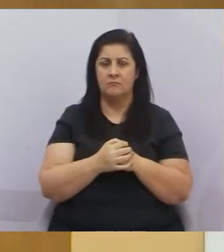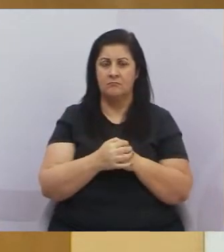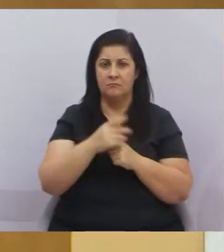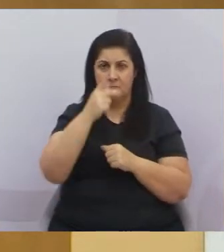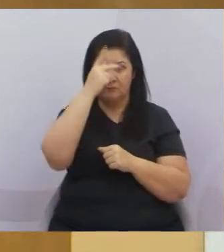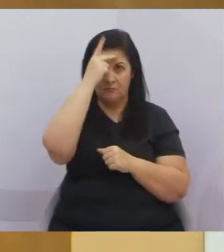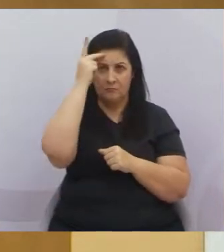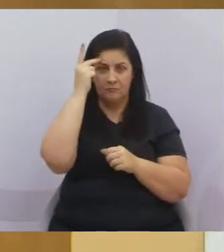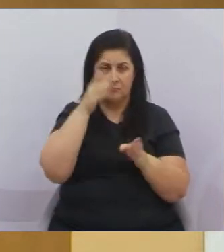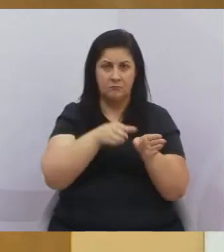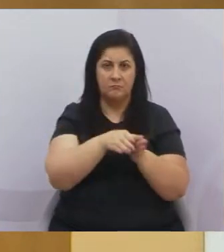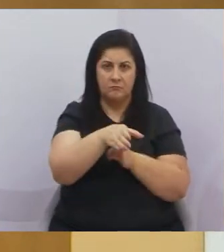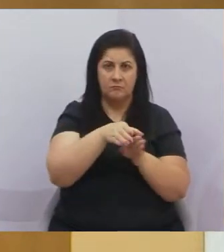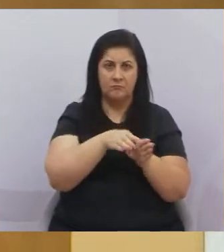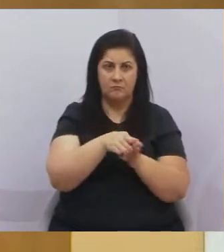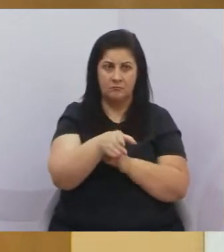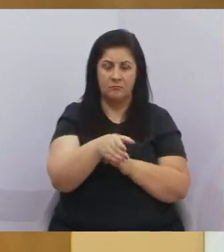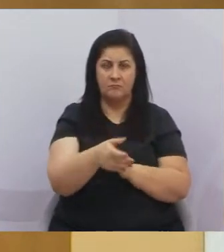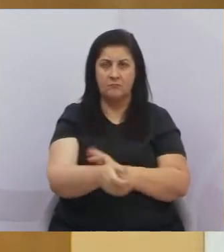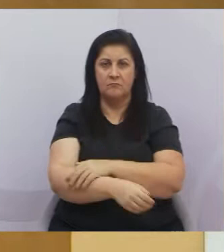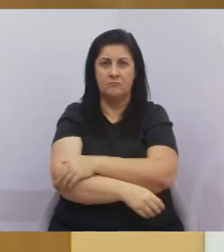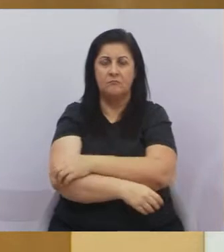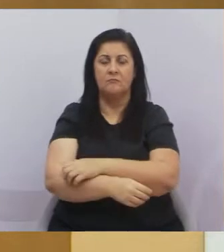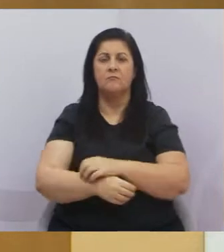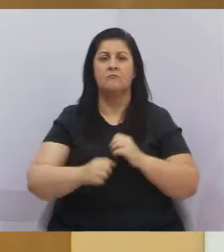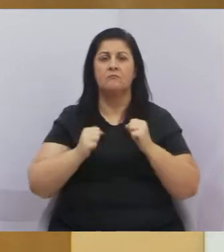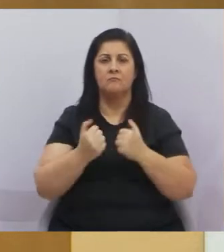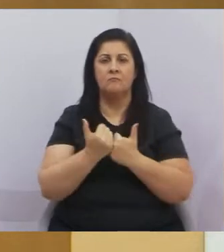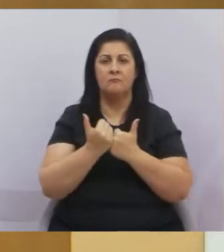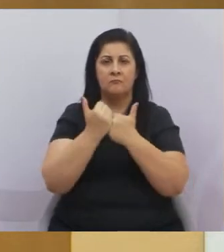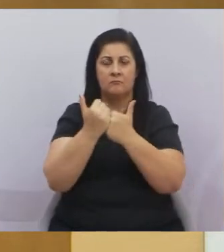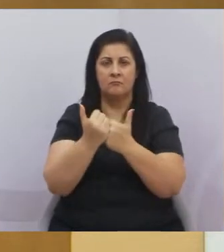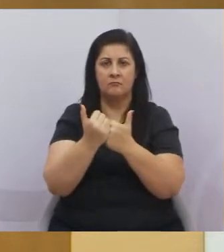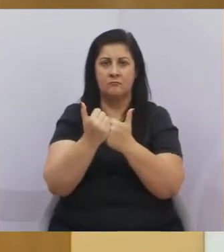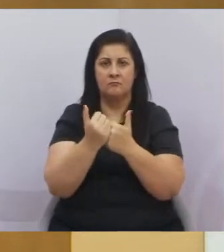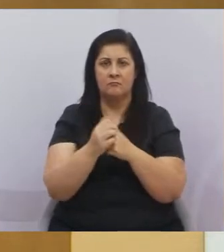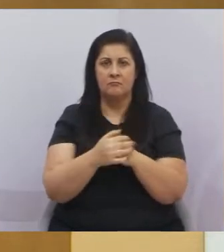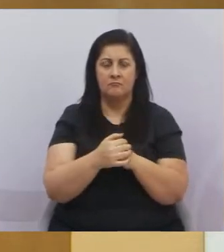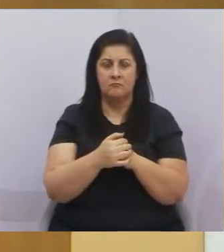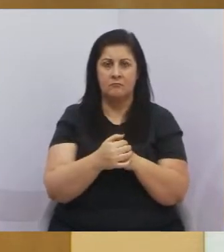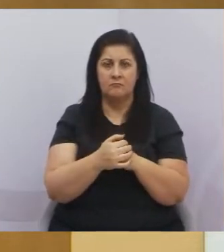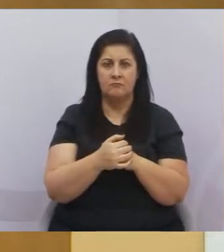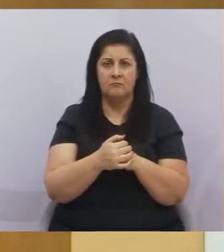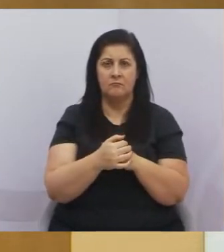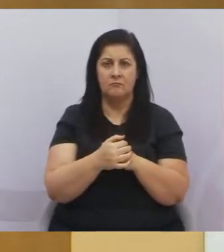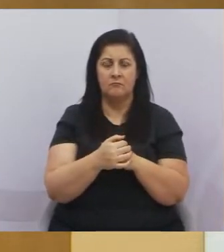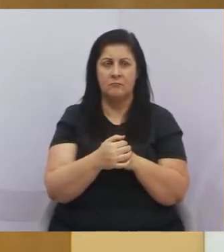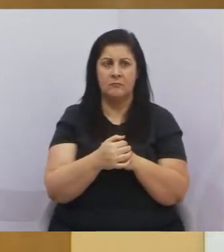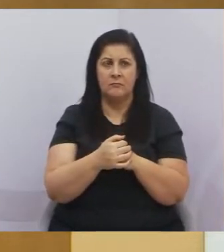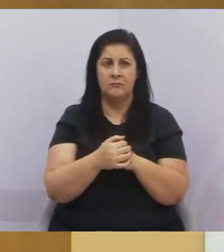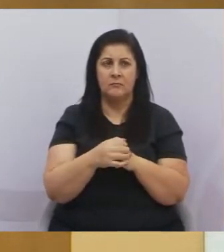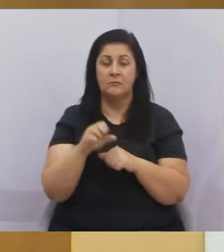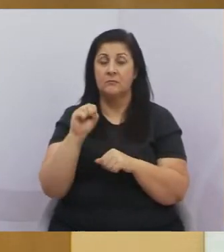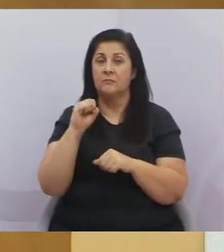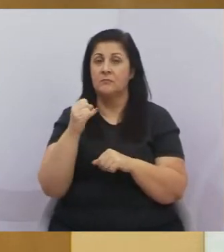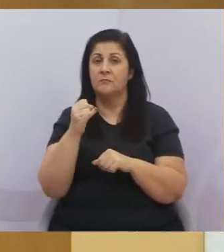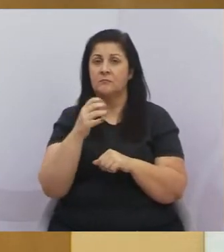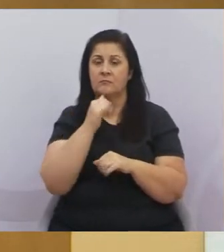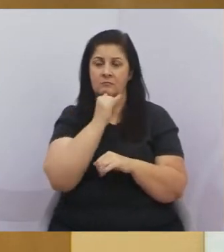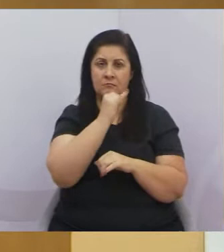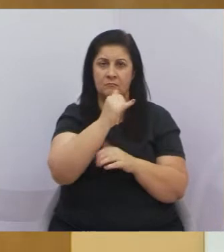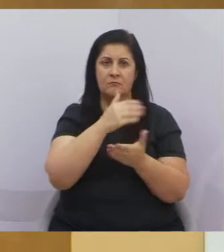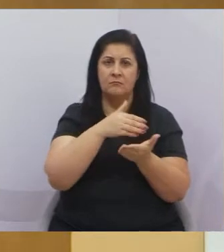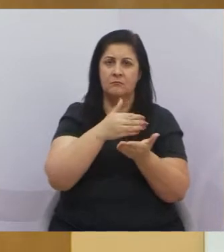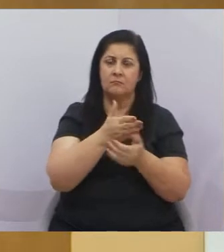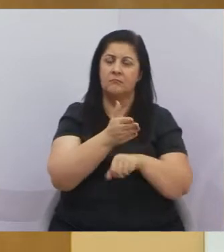Os conselheiros poderão ser substituídos a qualquer tempo pelo órgão ou instituição de que representam, mediante prévia comunicação por ofício